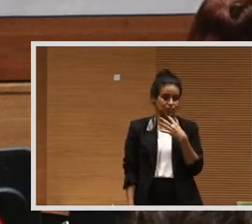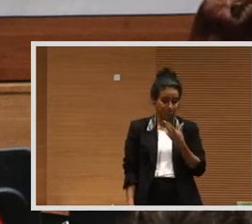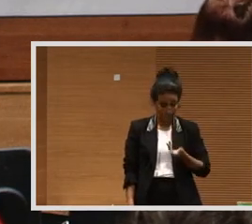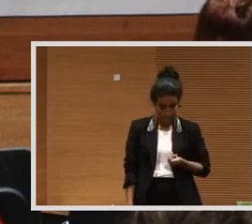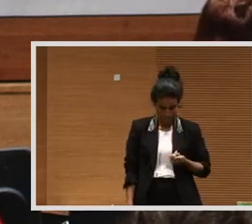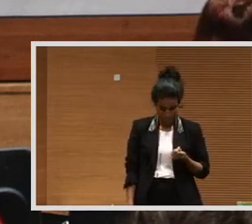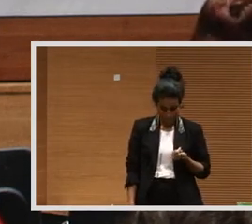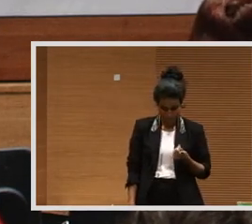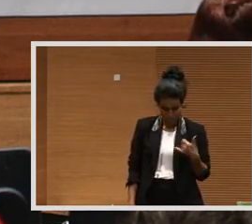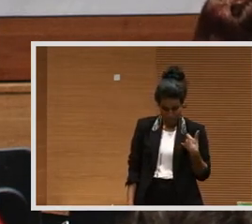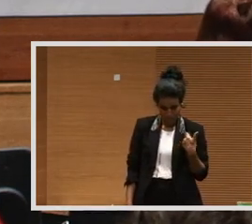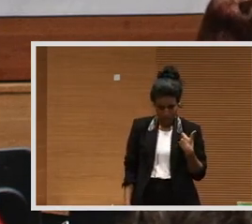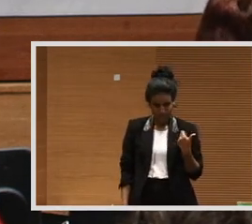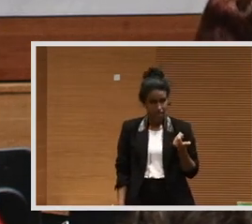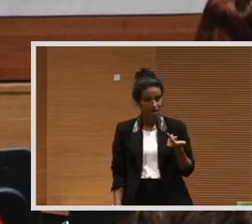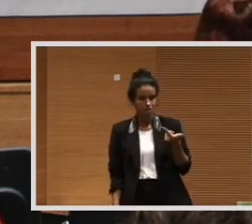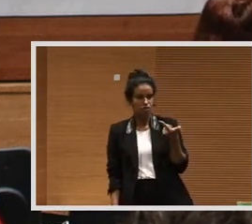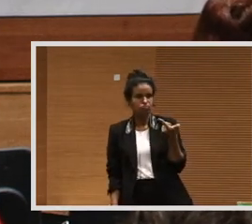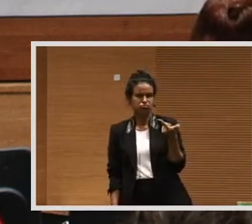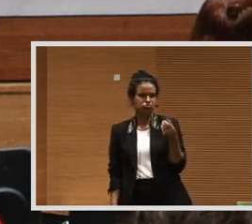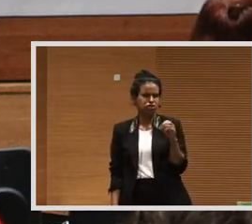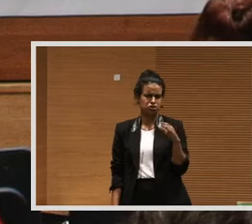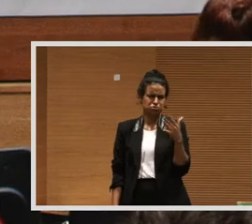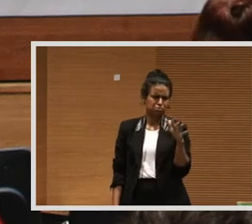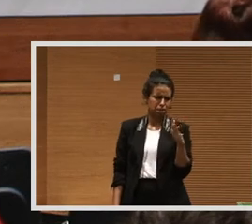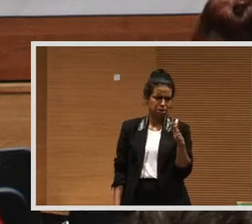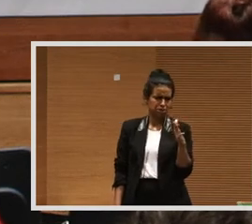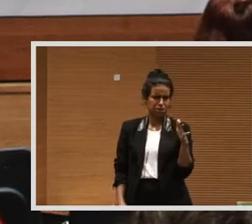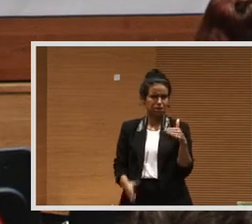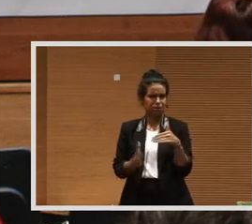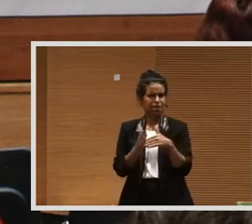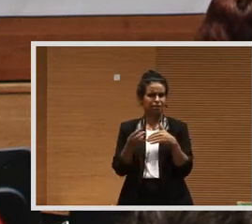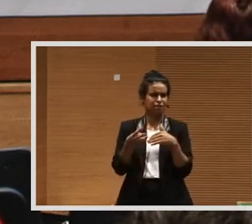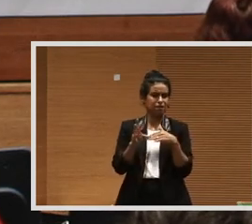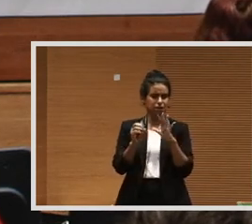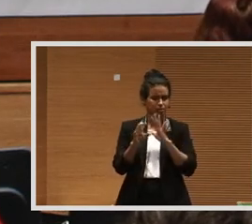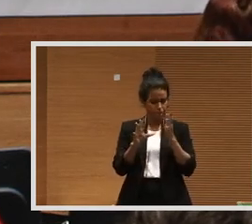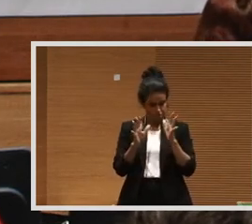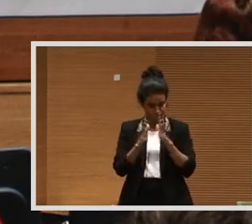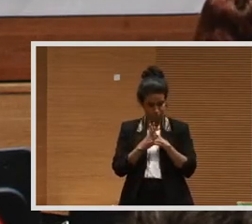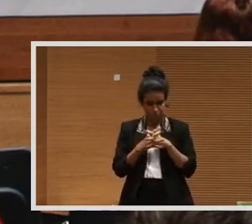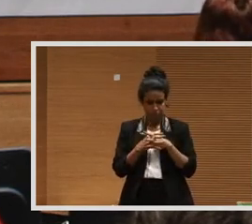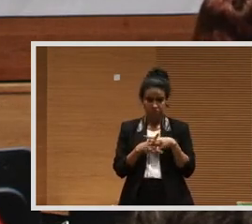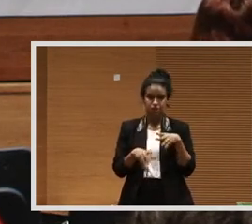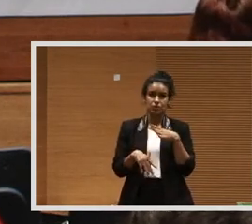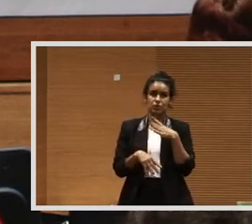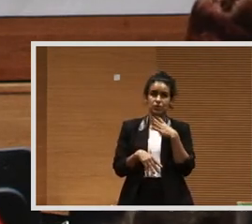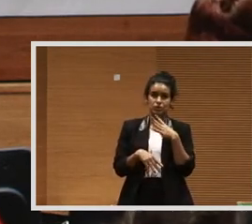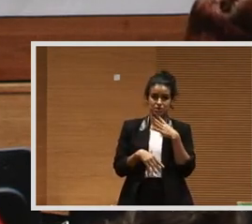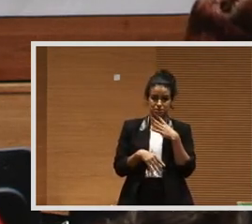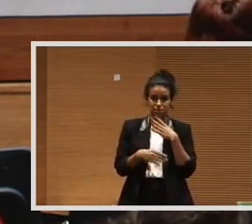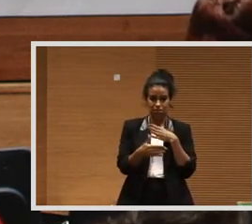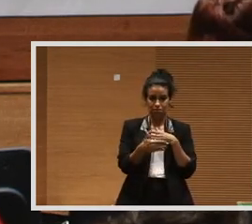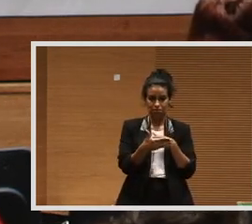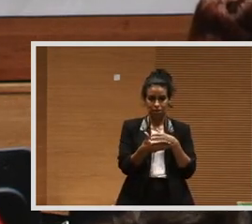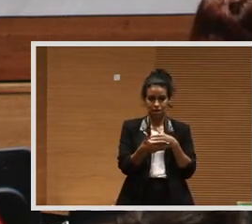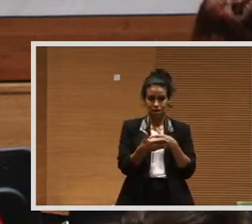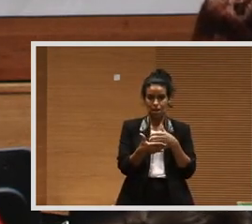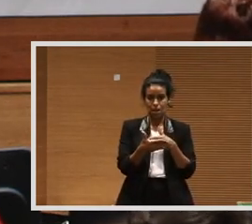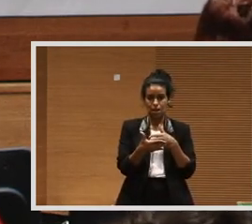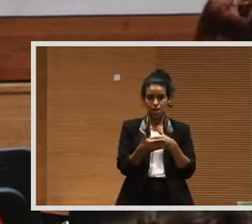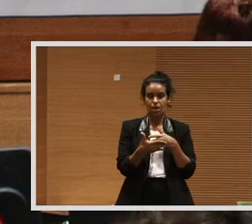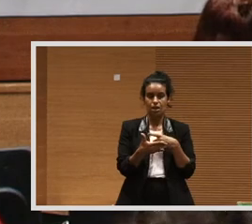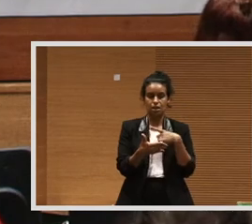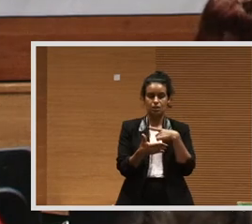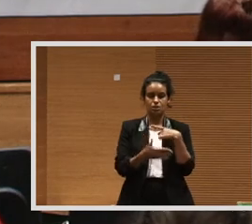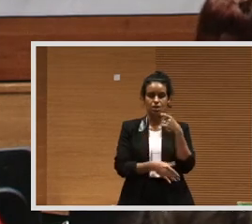Conheci ele na faixa de 20 e poucos anos, até uns 30 anos de idade, e, por causa dessa barreira linguística, ele era